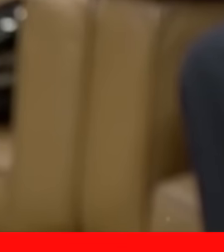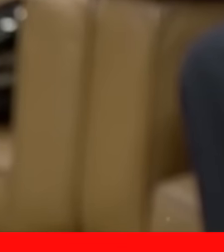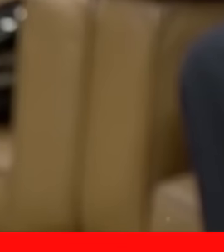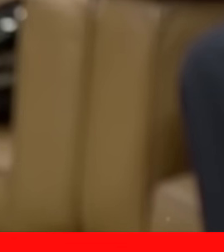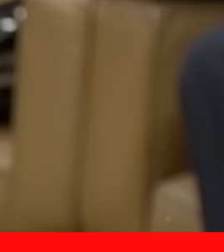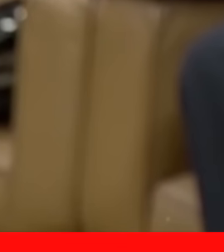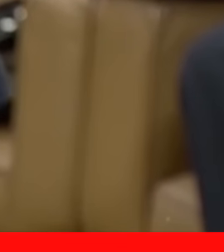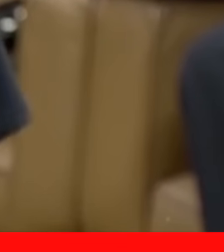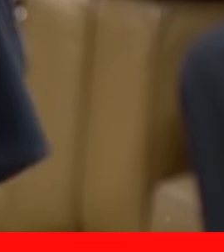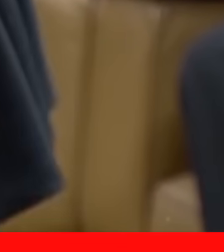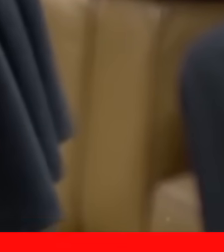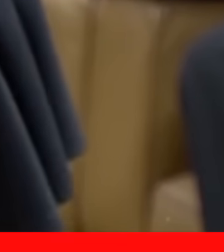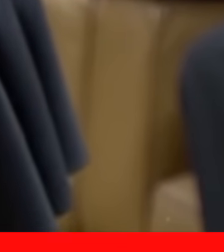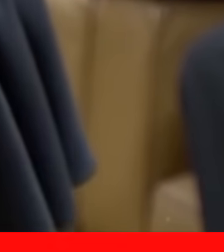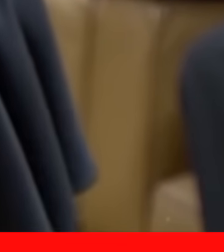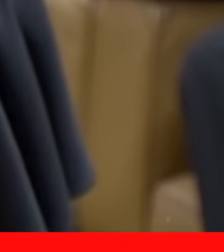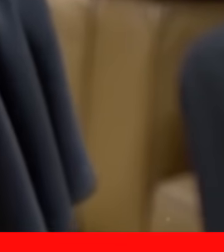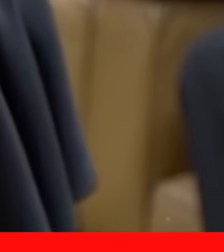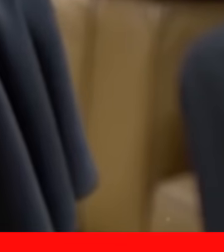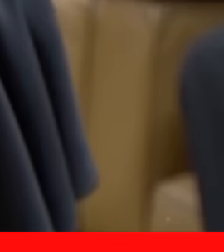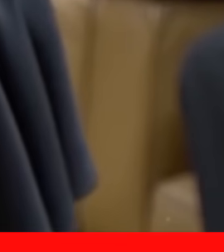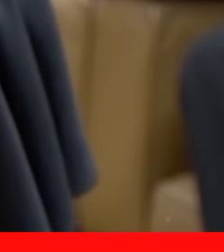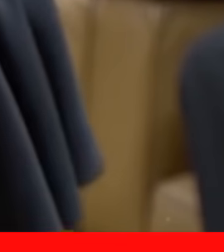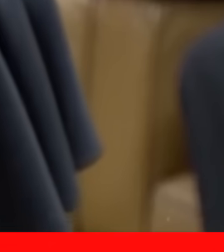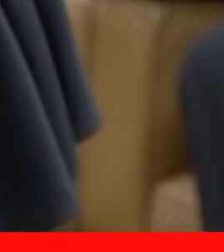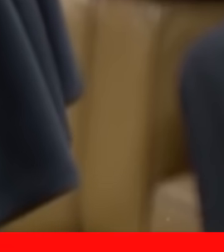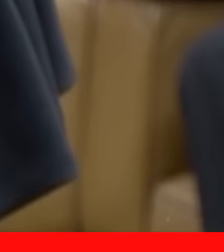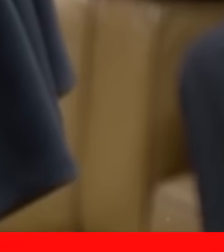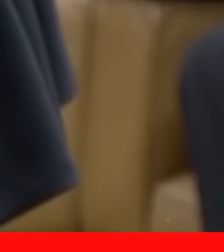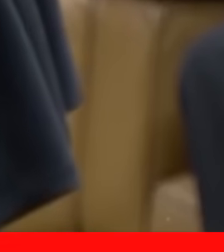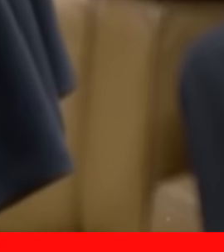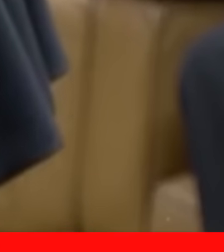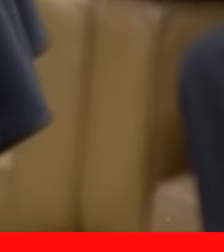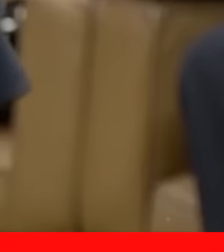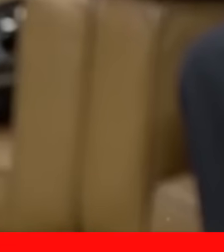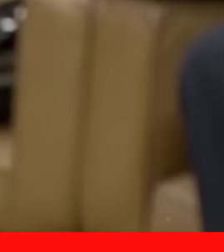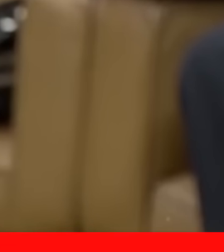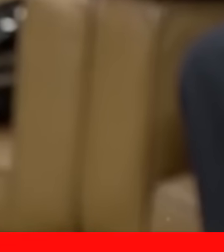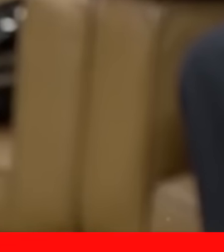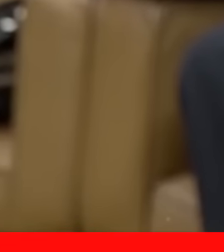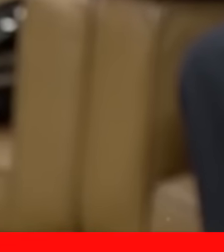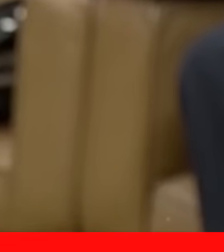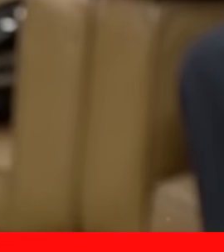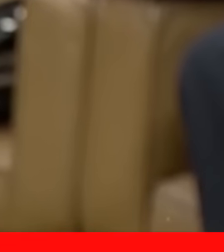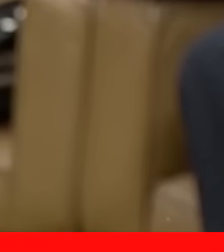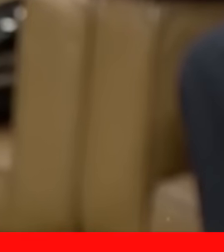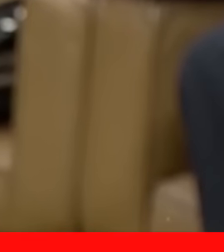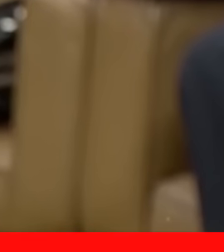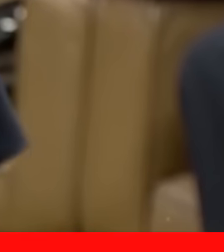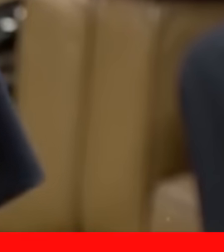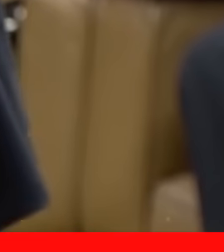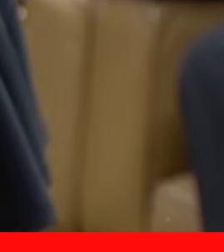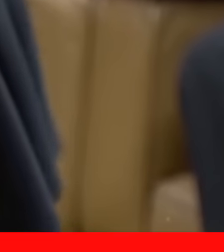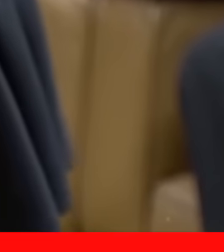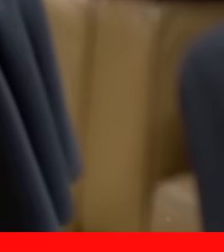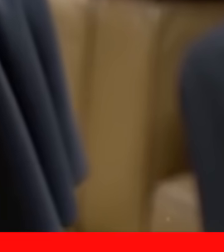sendo político, a fim de criminar mais alguém? A fim de um objetivo do qual nós não conseguimos entender? Porque